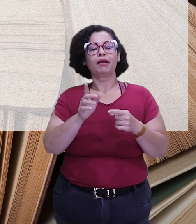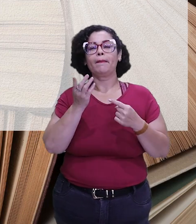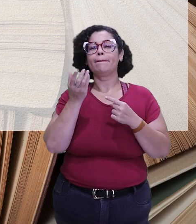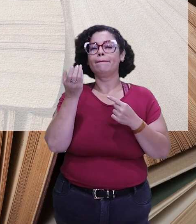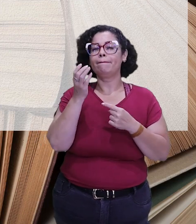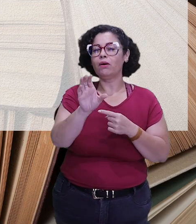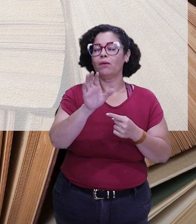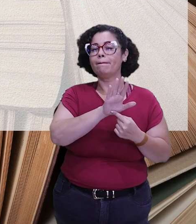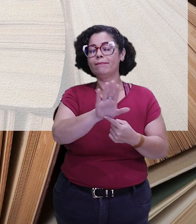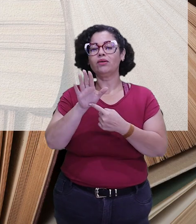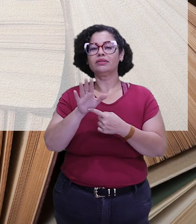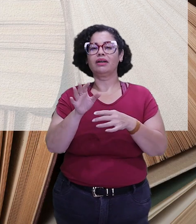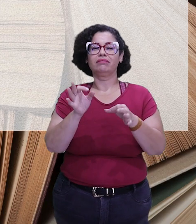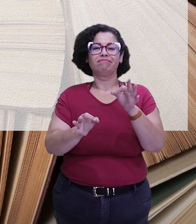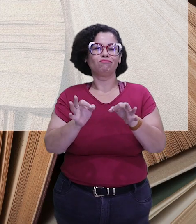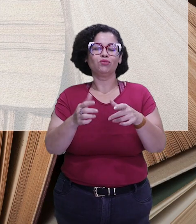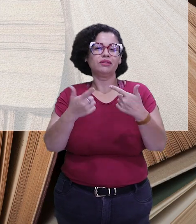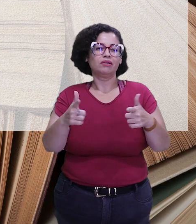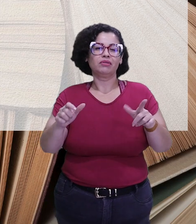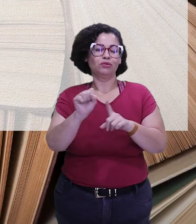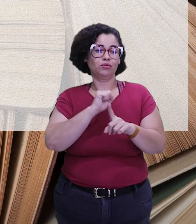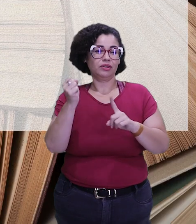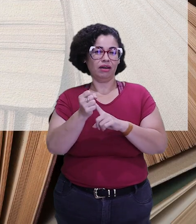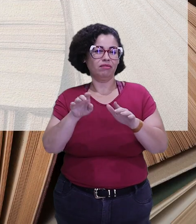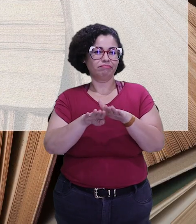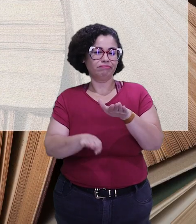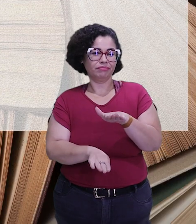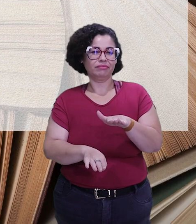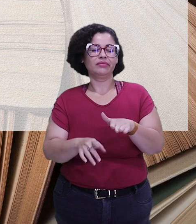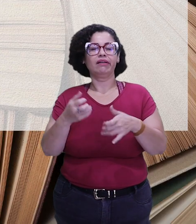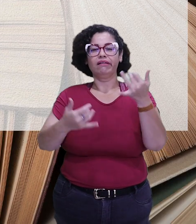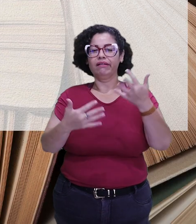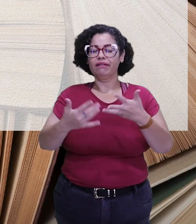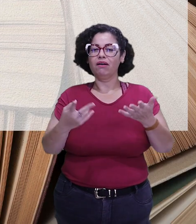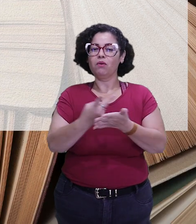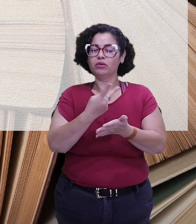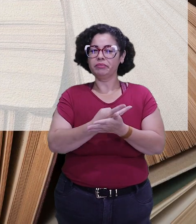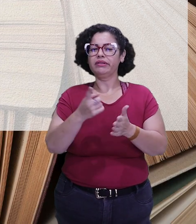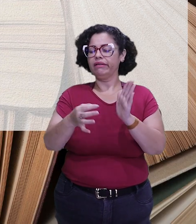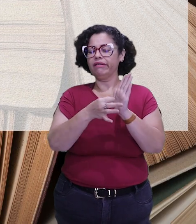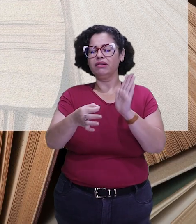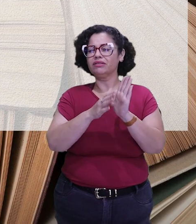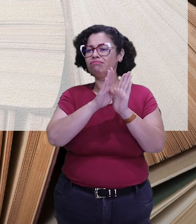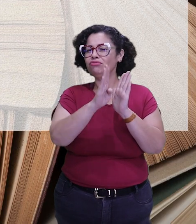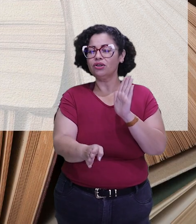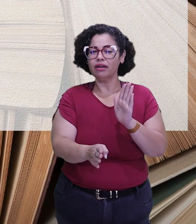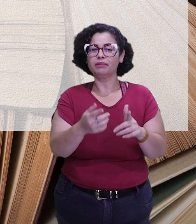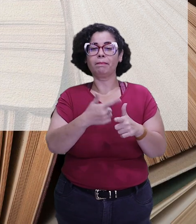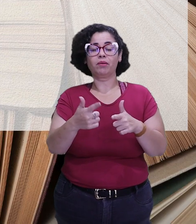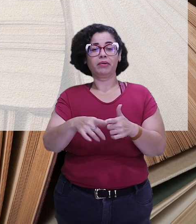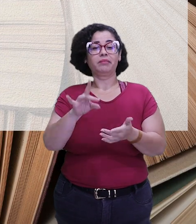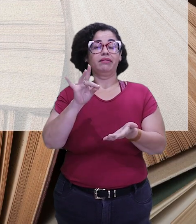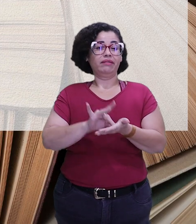as injustiças sociais. Mais do que narrar acontecimentos, ela traz uma crítica direta a problemas